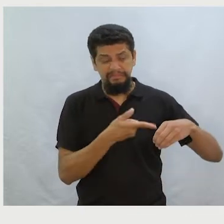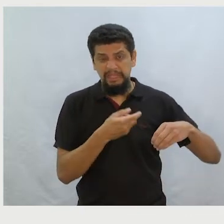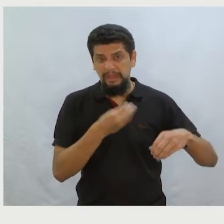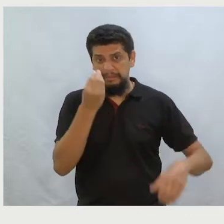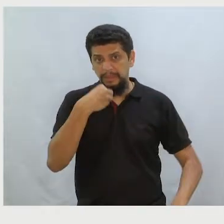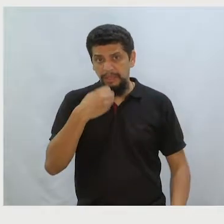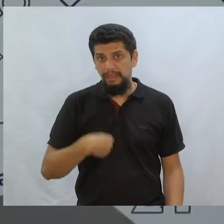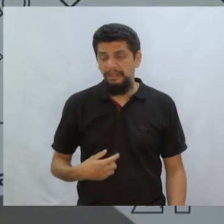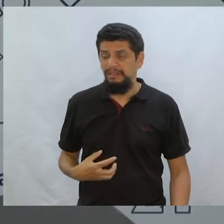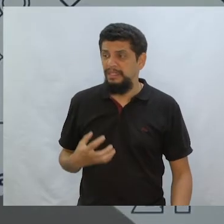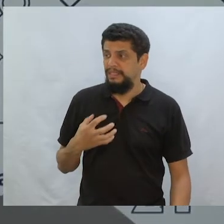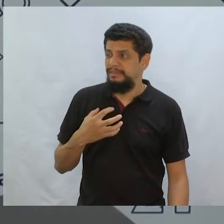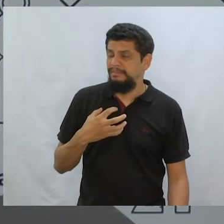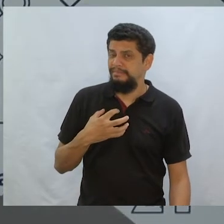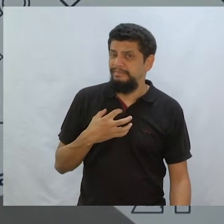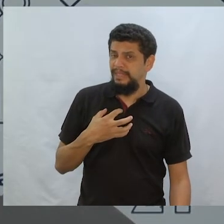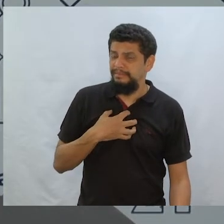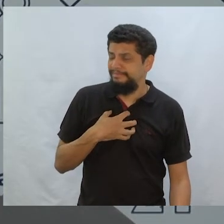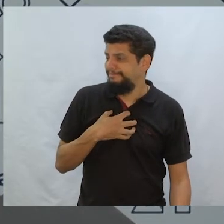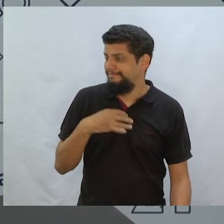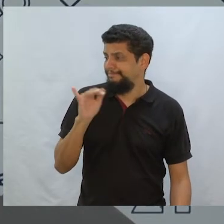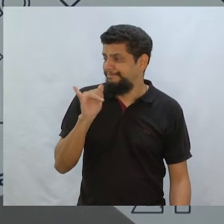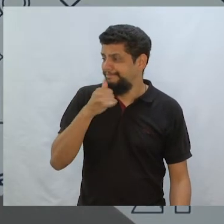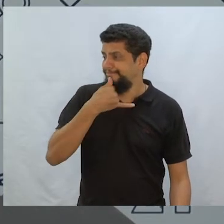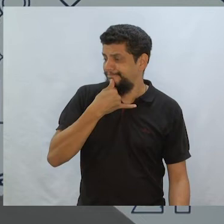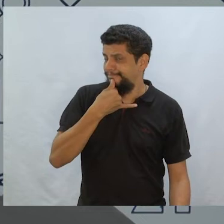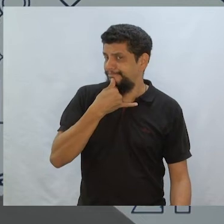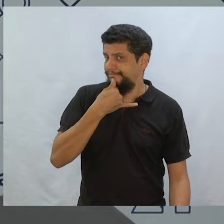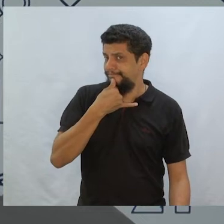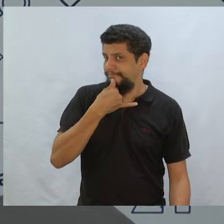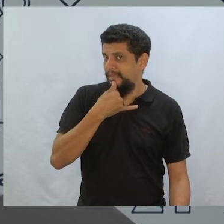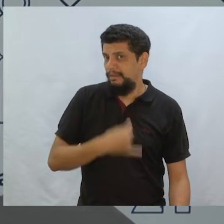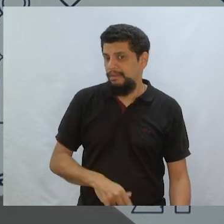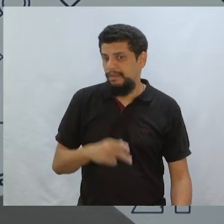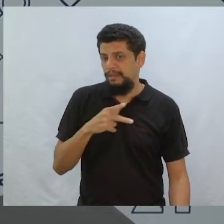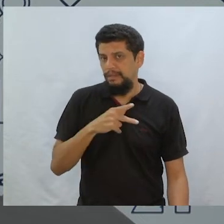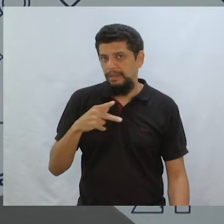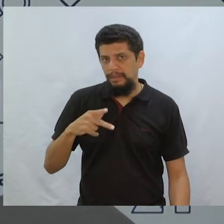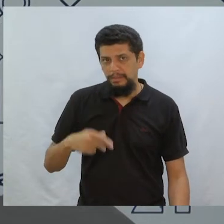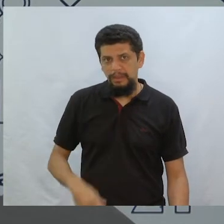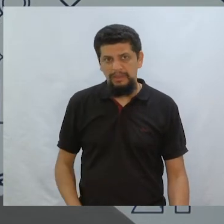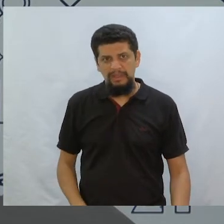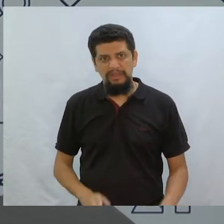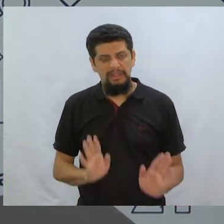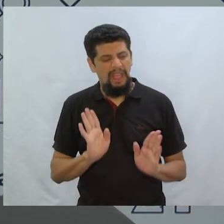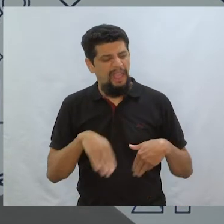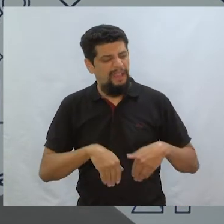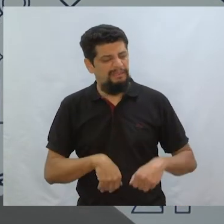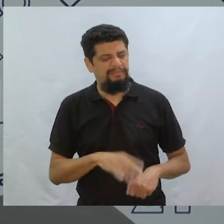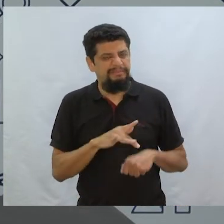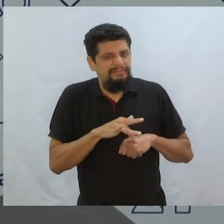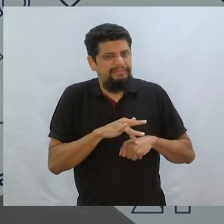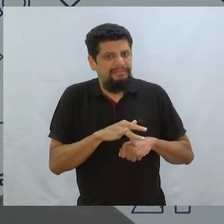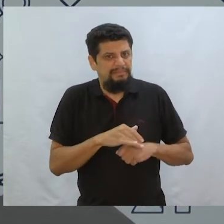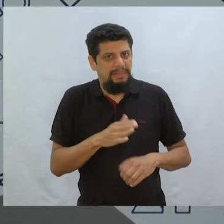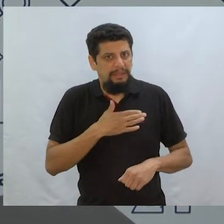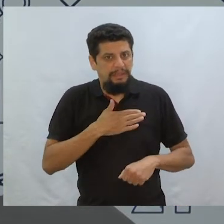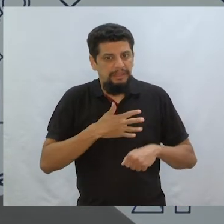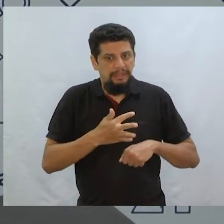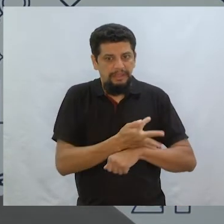goleiro eu fiquei bem chateado ela tinha acabado com as minhas férias isso